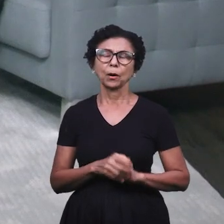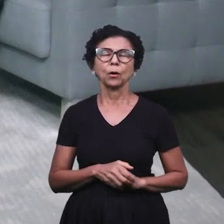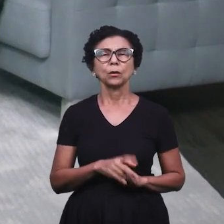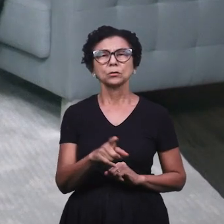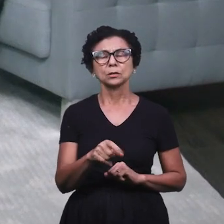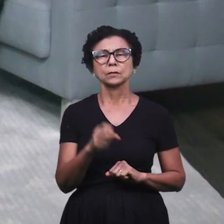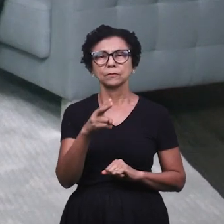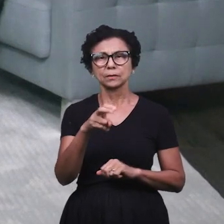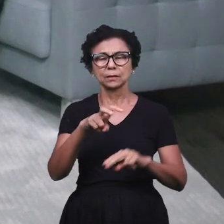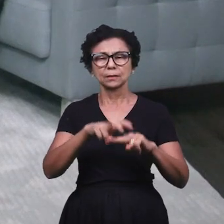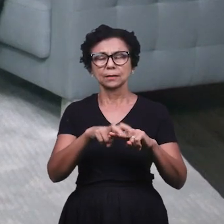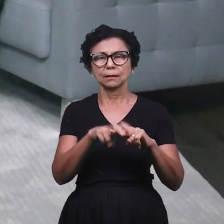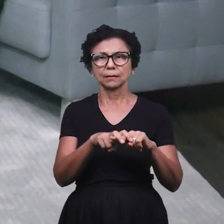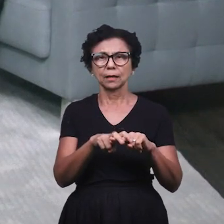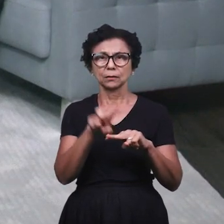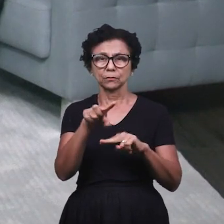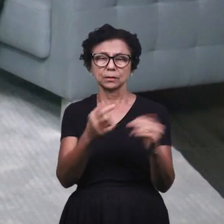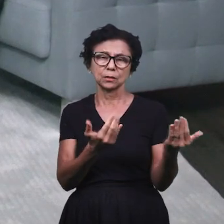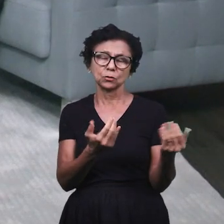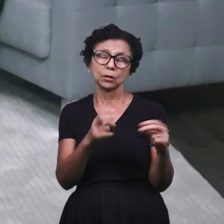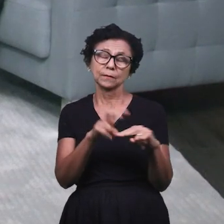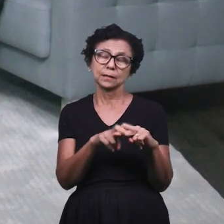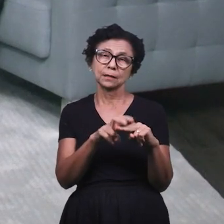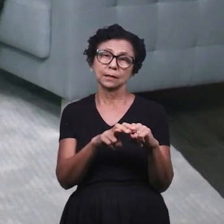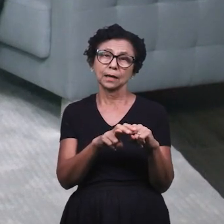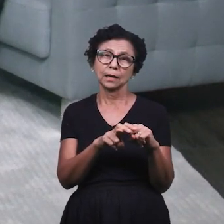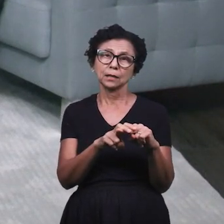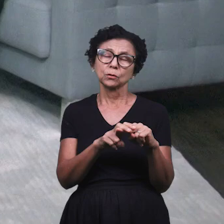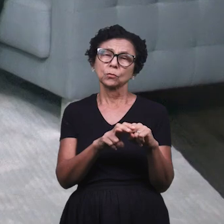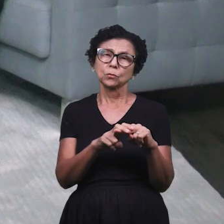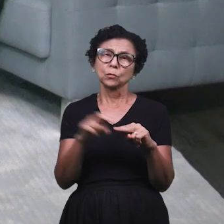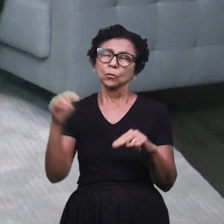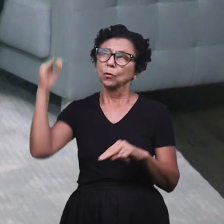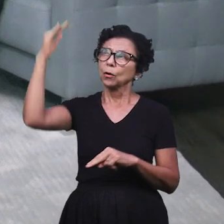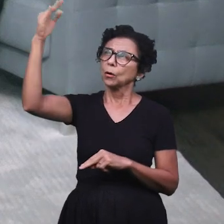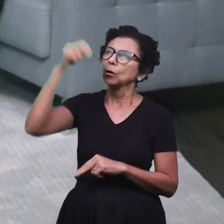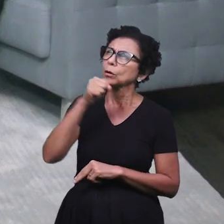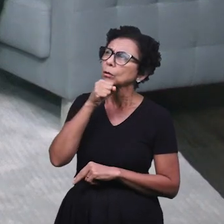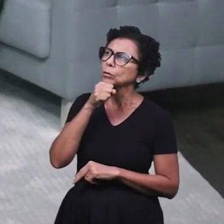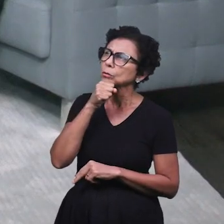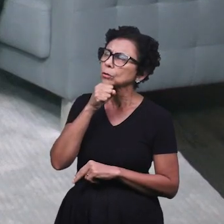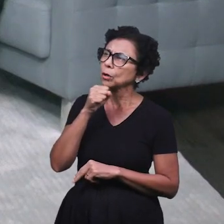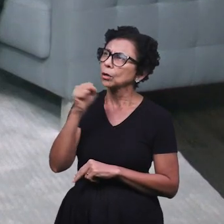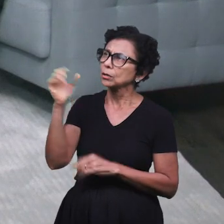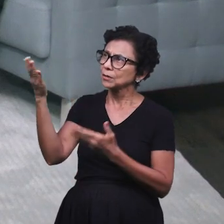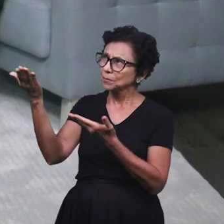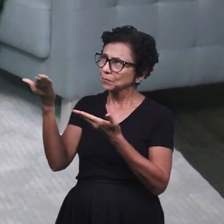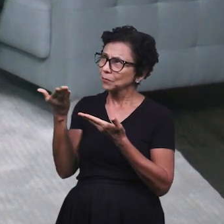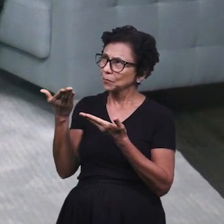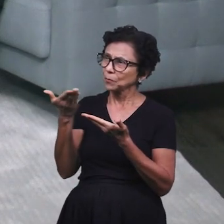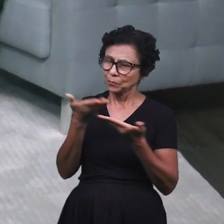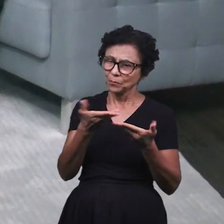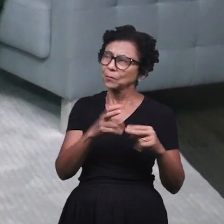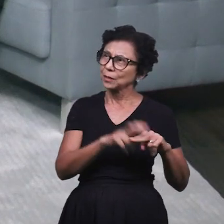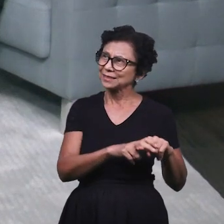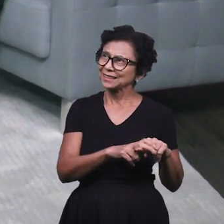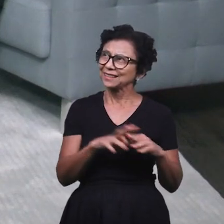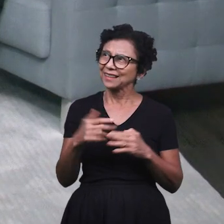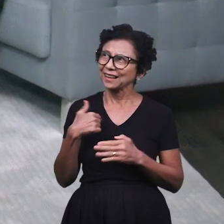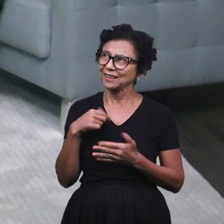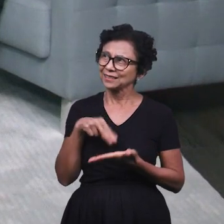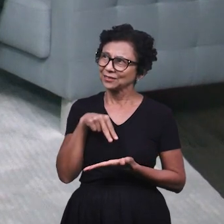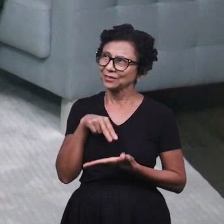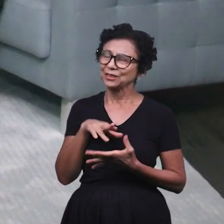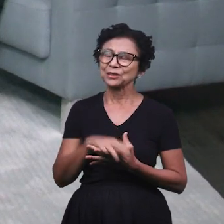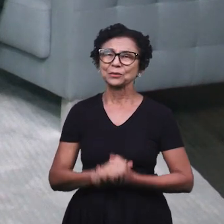para uma pessoa mais velha, tendo essa generosidade, ouvindo os idosos também, porque eles sempre, igual o pastor falou, têm